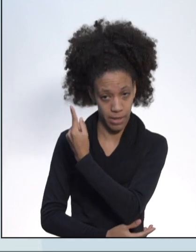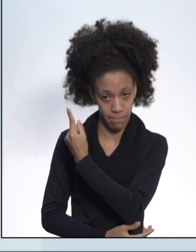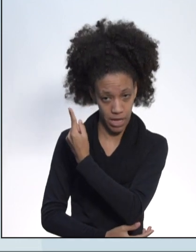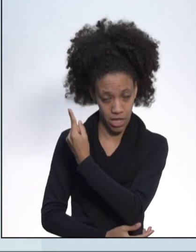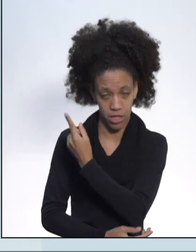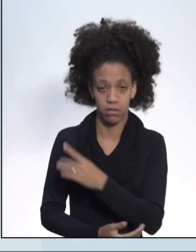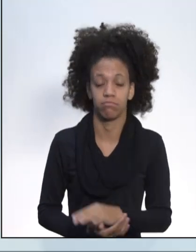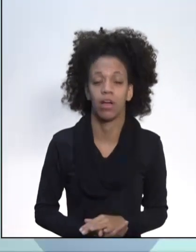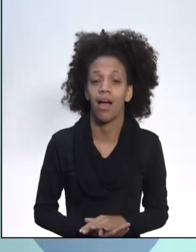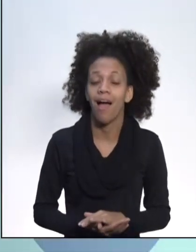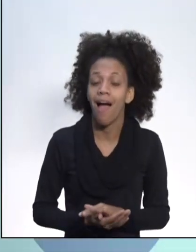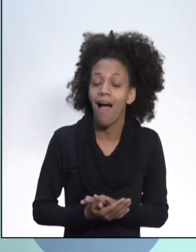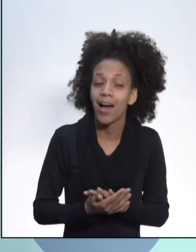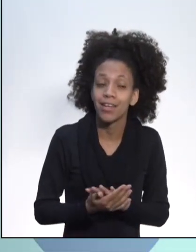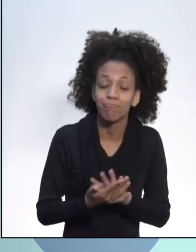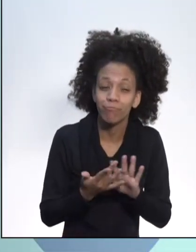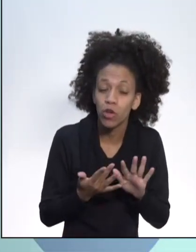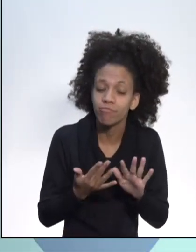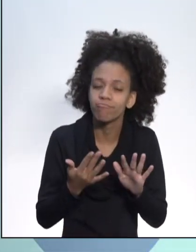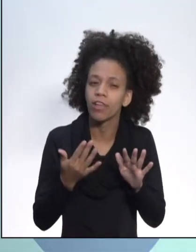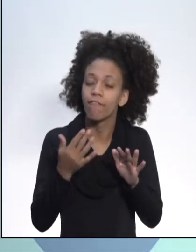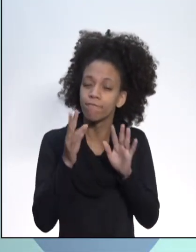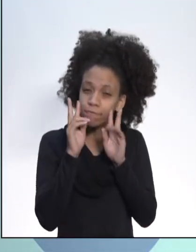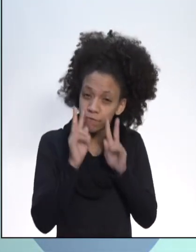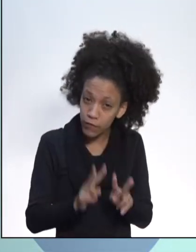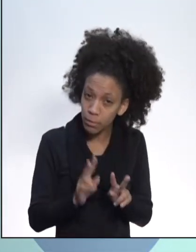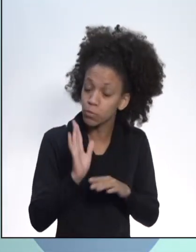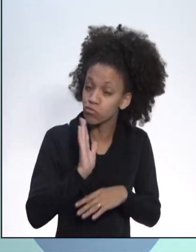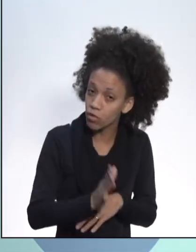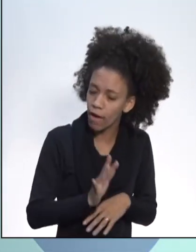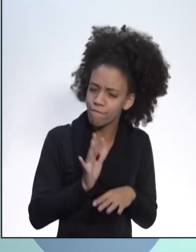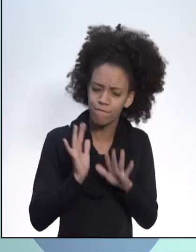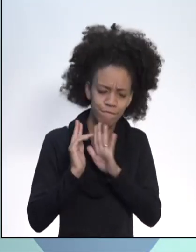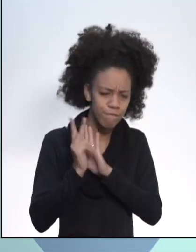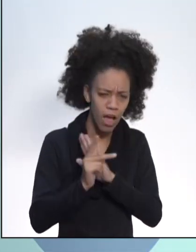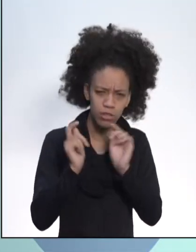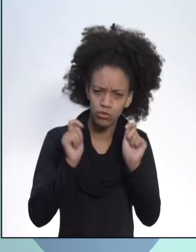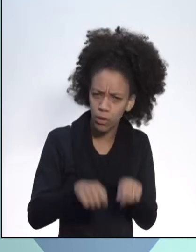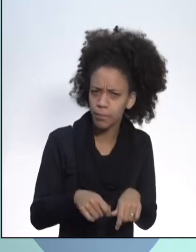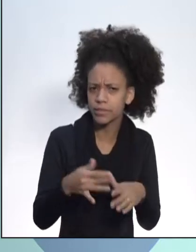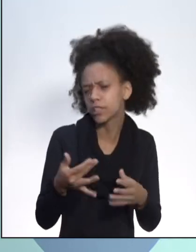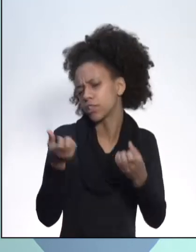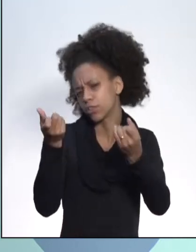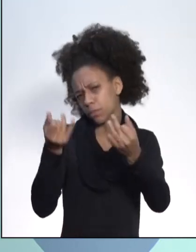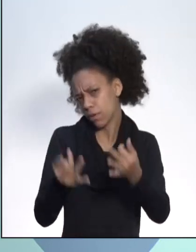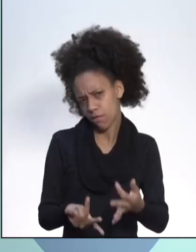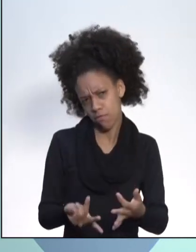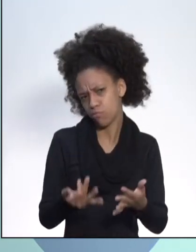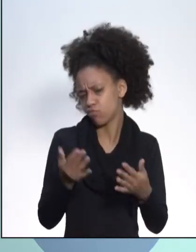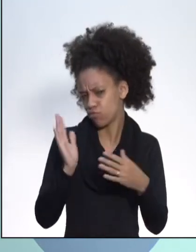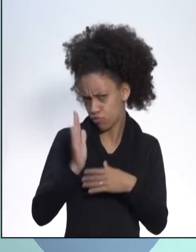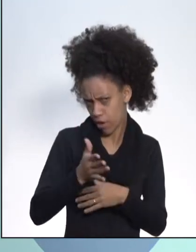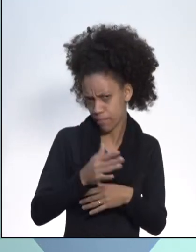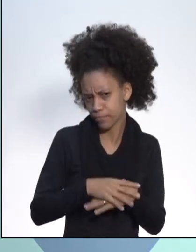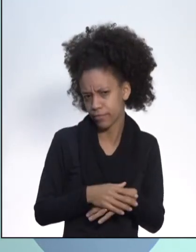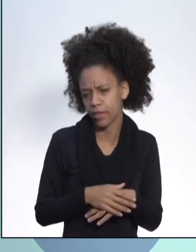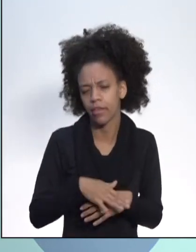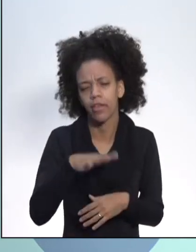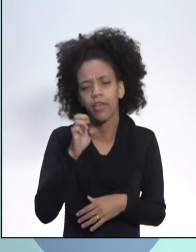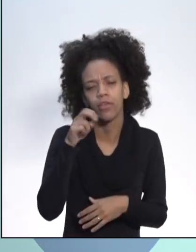ver várias competências. Usem esses exemplos das competências que a gente acabou de conversar.